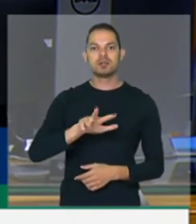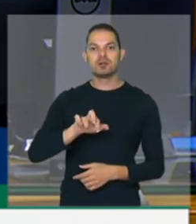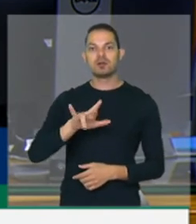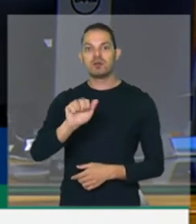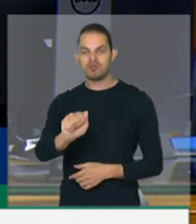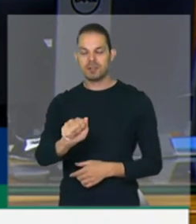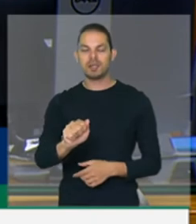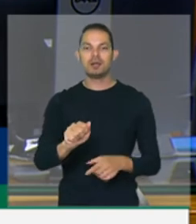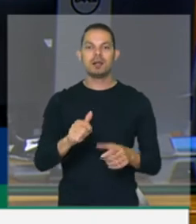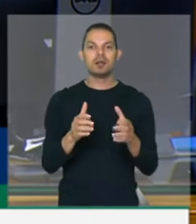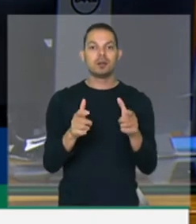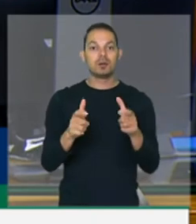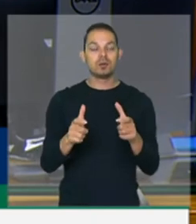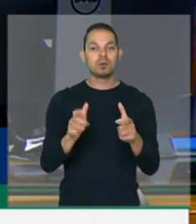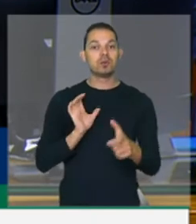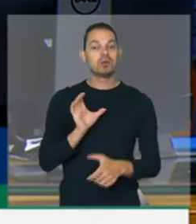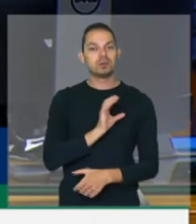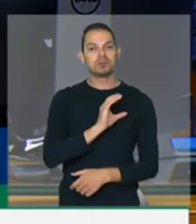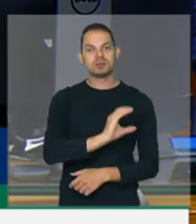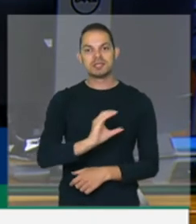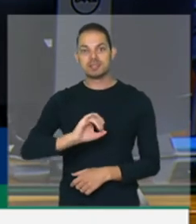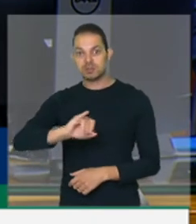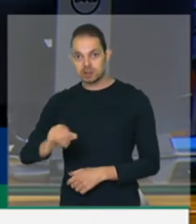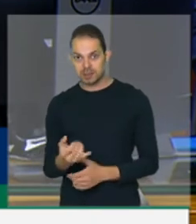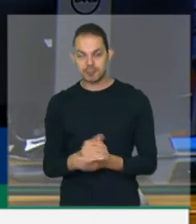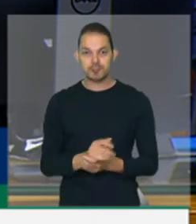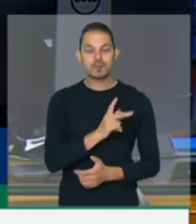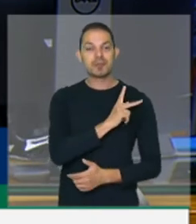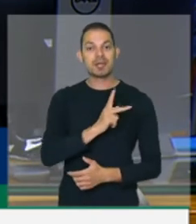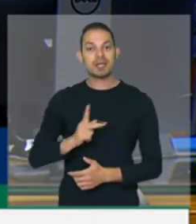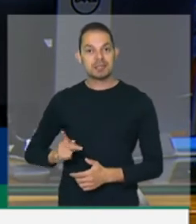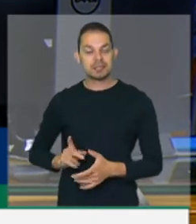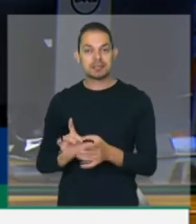Justiça e Cidadania. A presidência